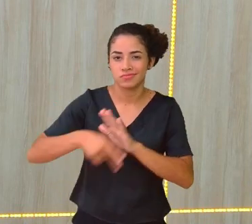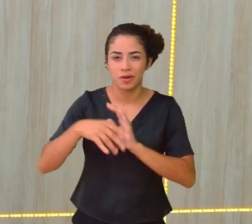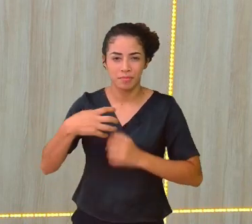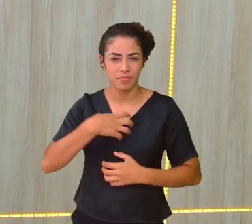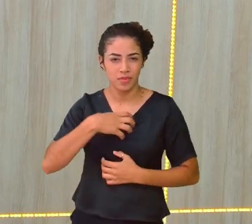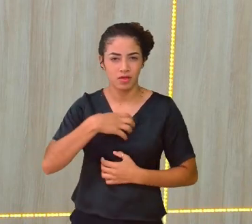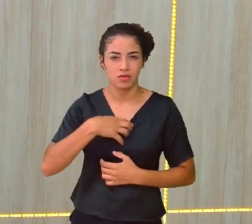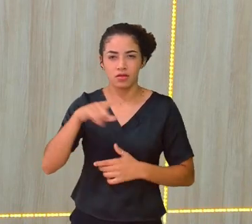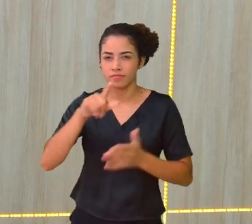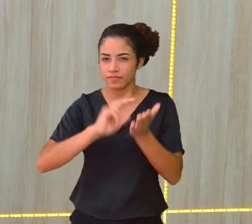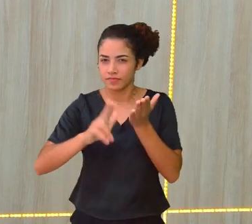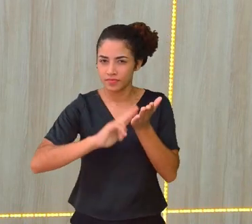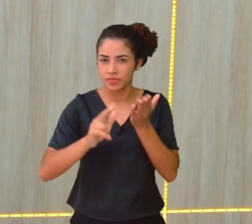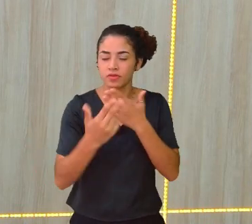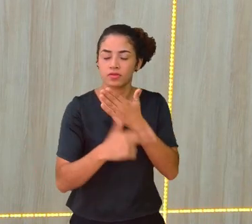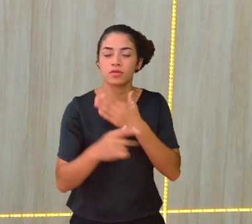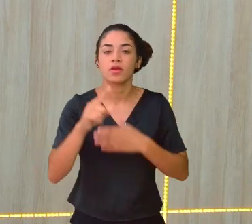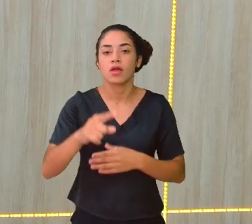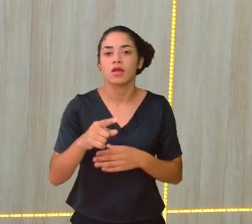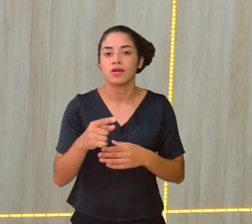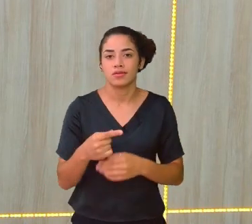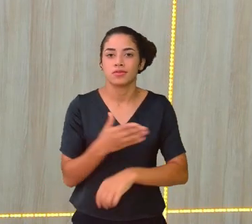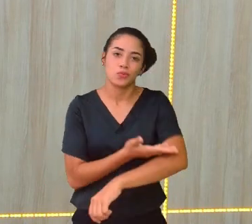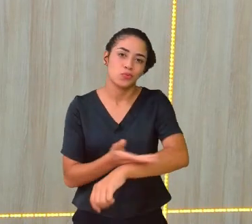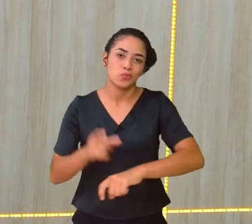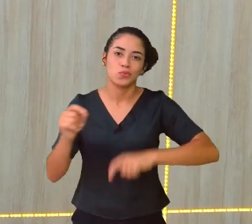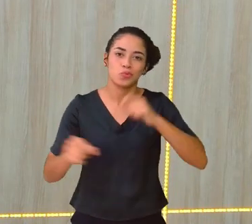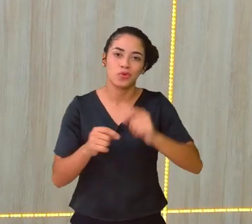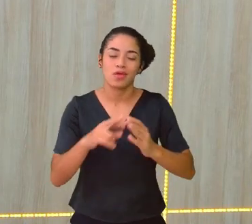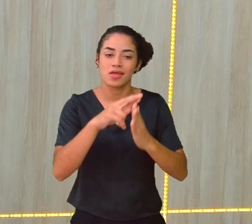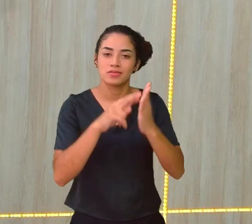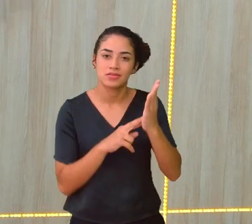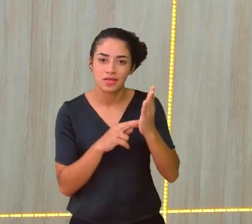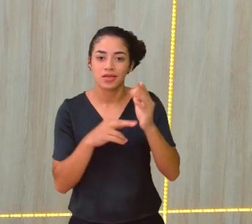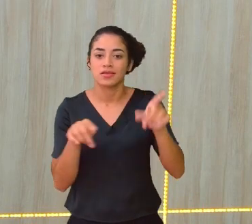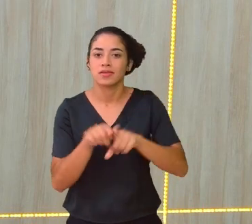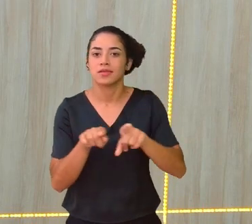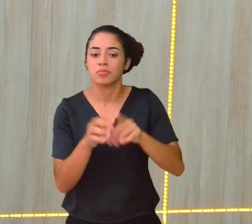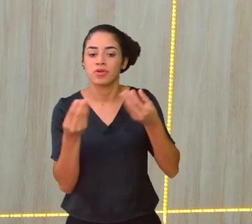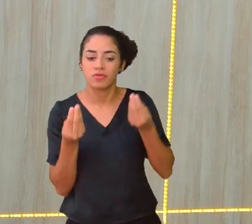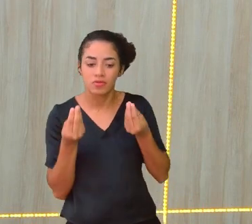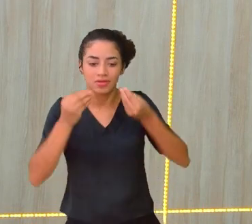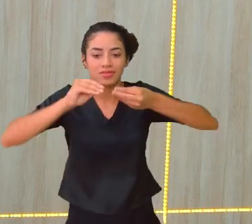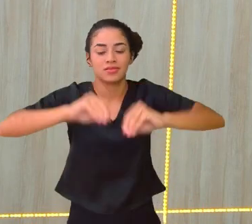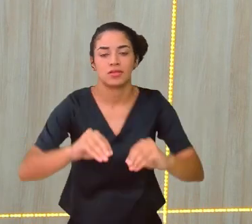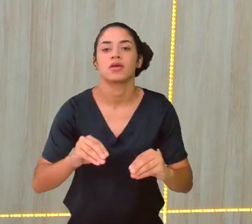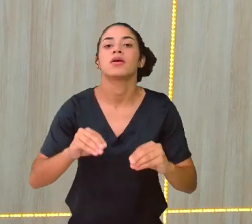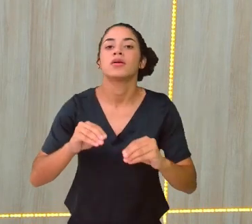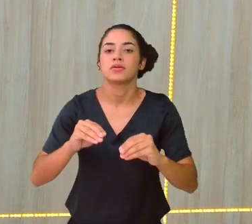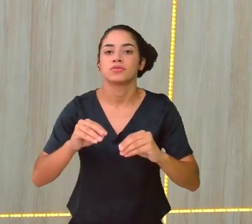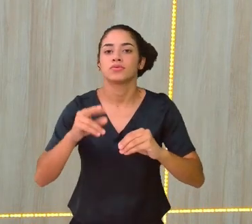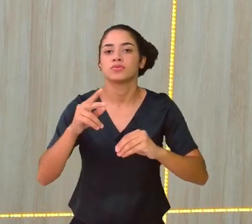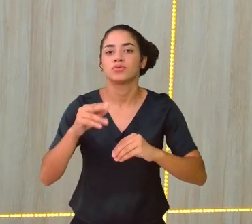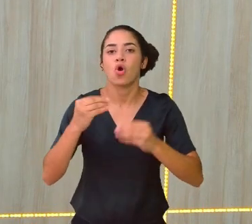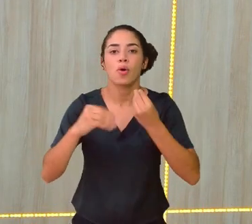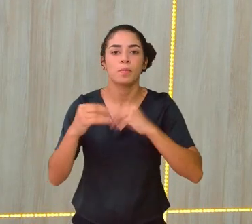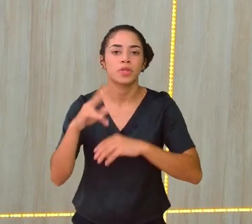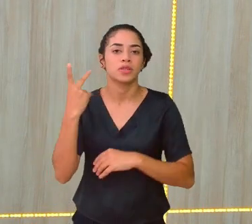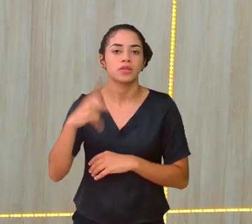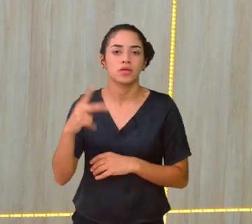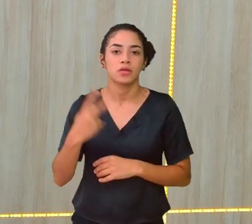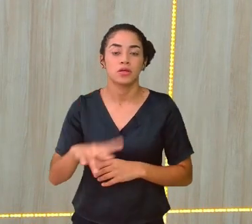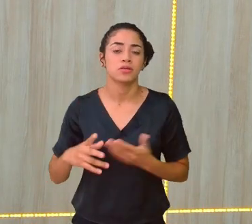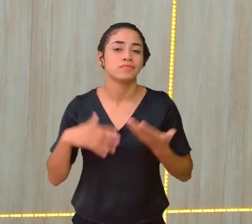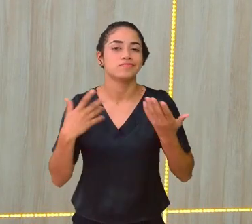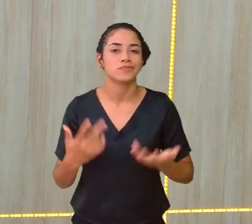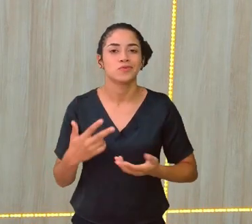ele tem muito esse hábito de inserir receitas e canções em seus romances. E aí a gente percebe que os gêneros eles não